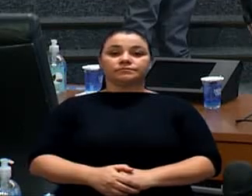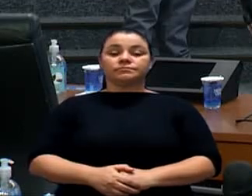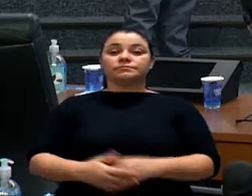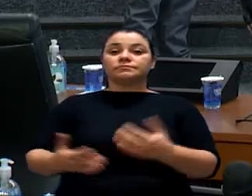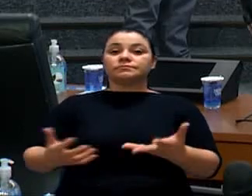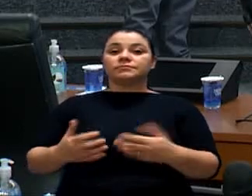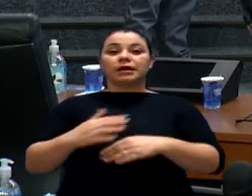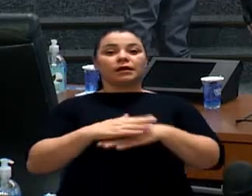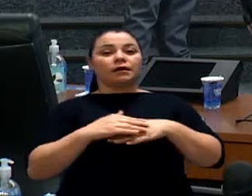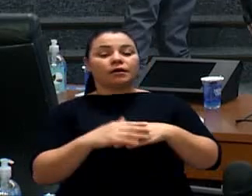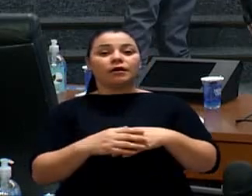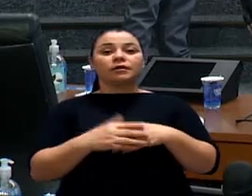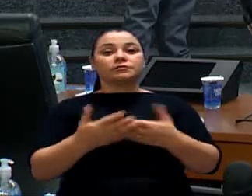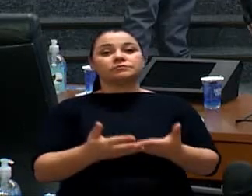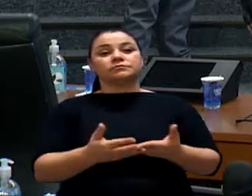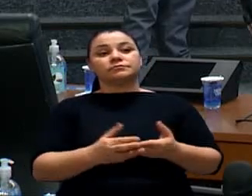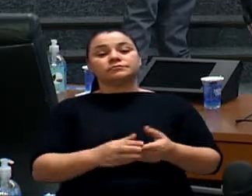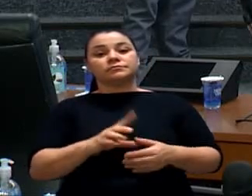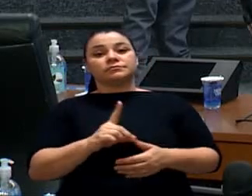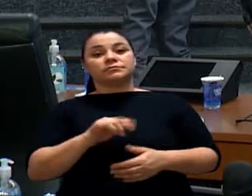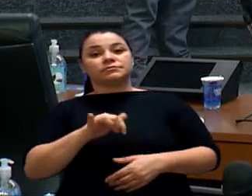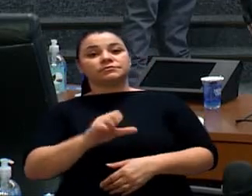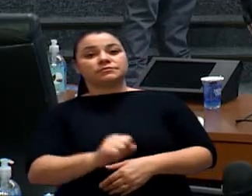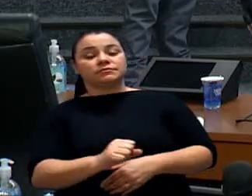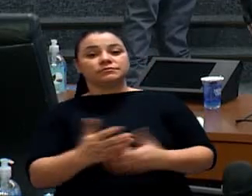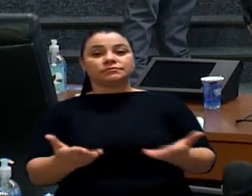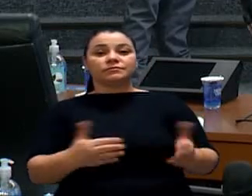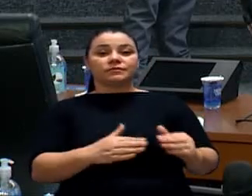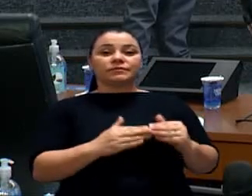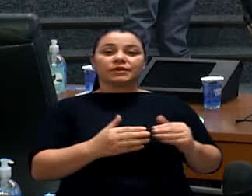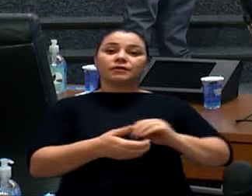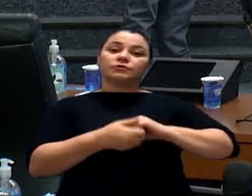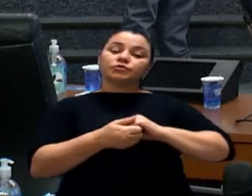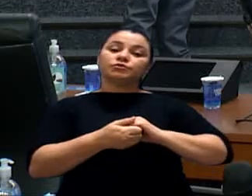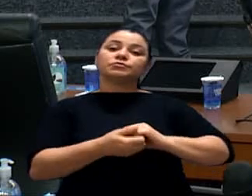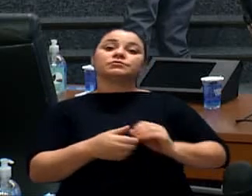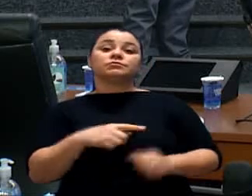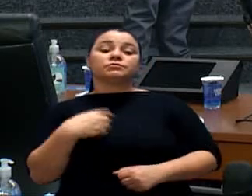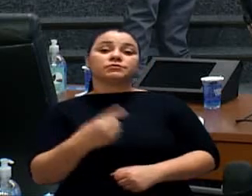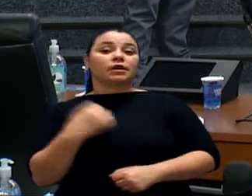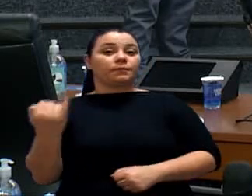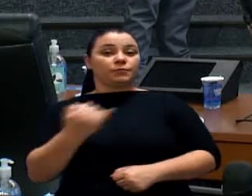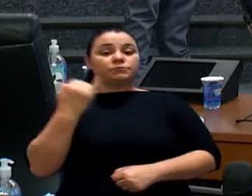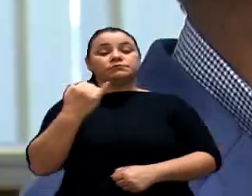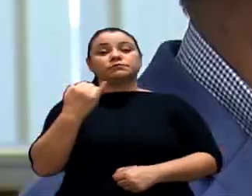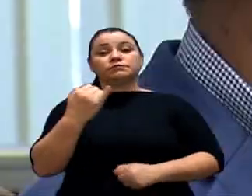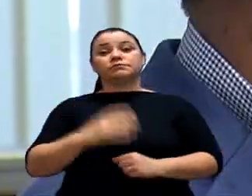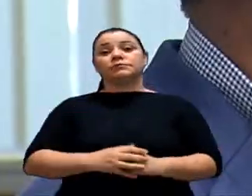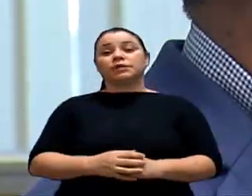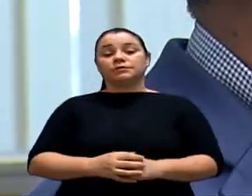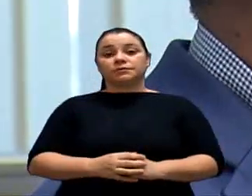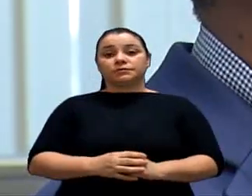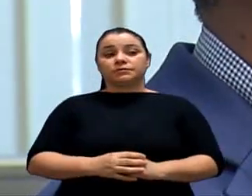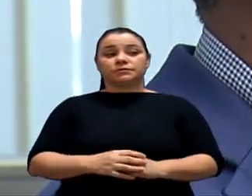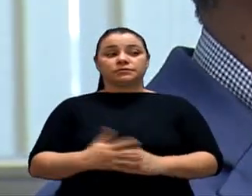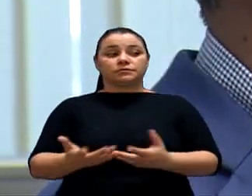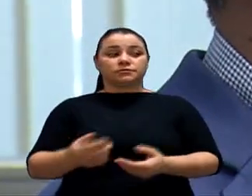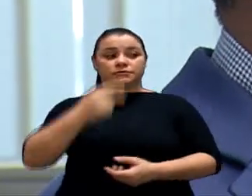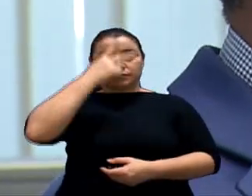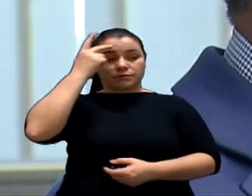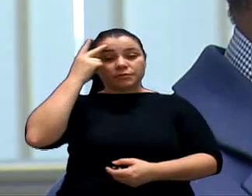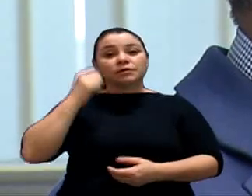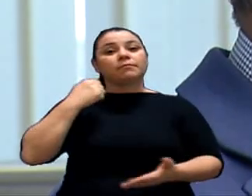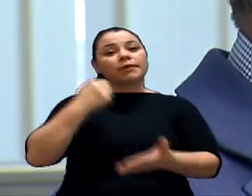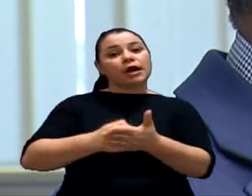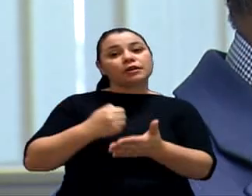Quero com muito carinho chamar aqui o Diniz e o Mendes, que façam parte da nossa homenagem. É muito importante que são pessoas